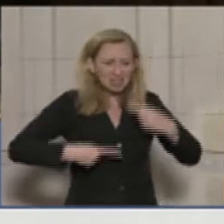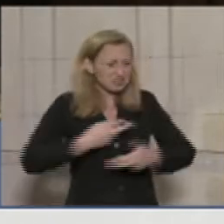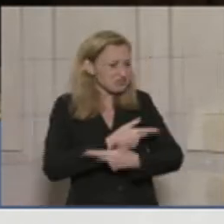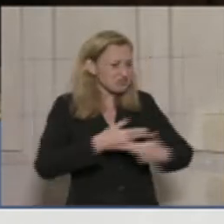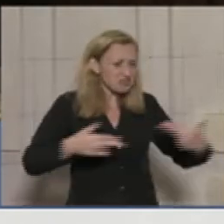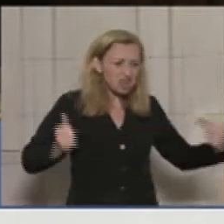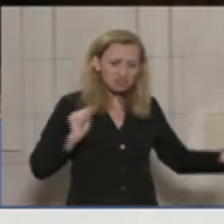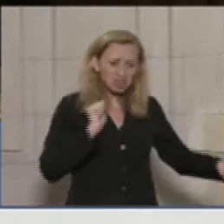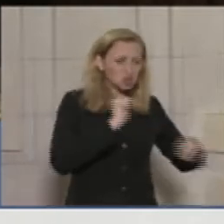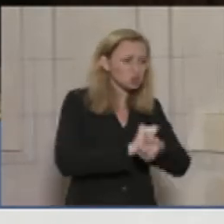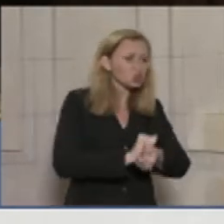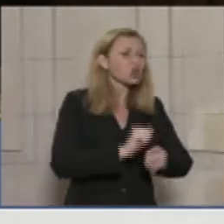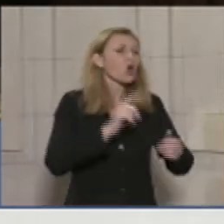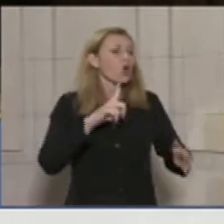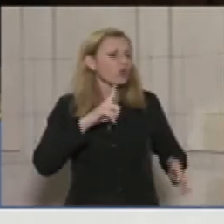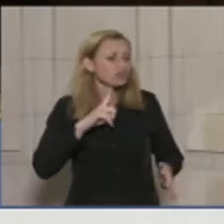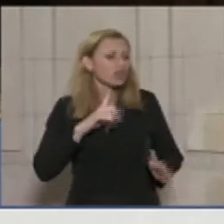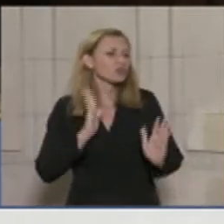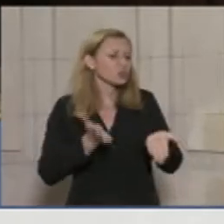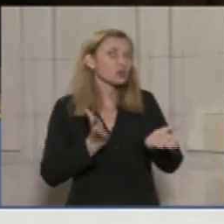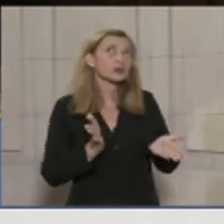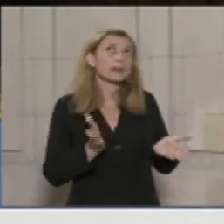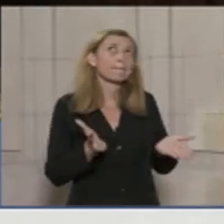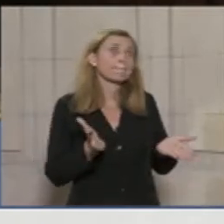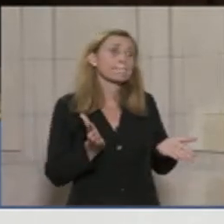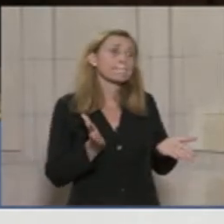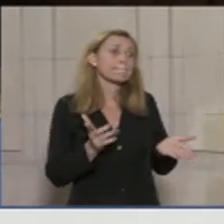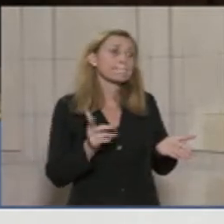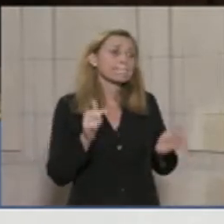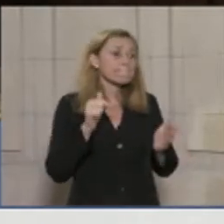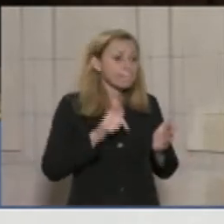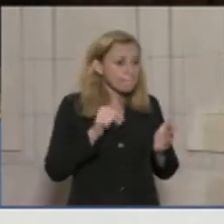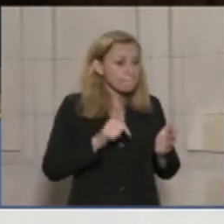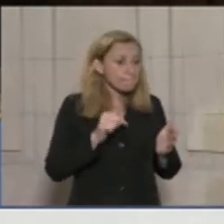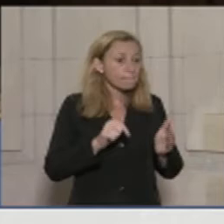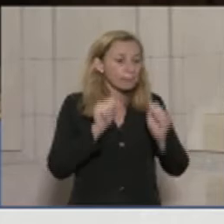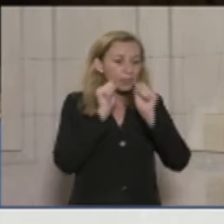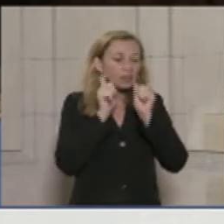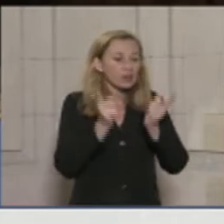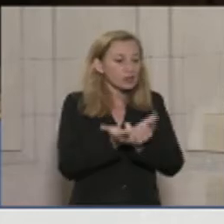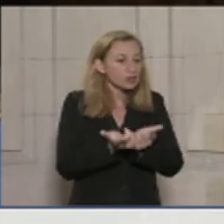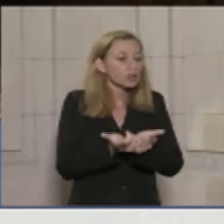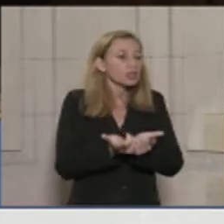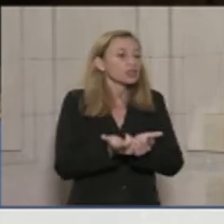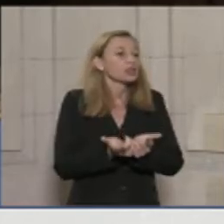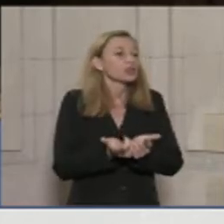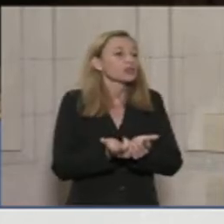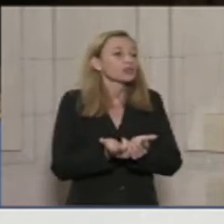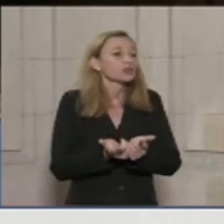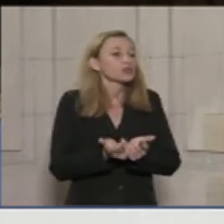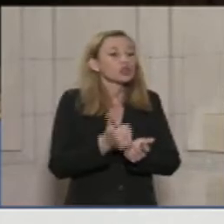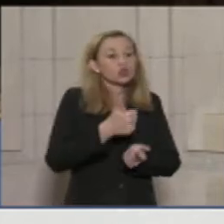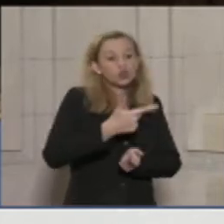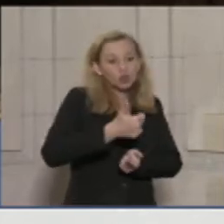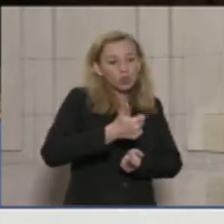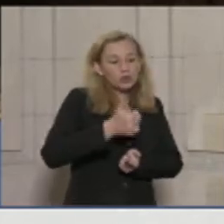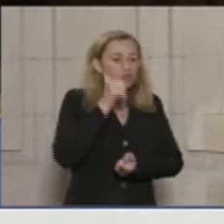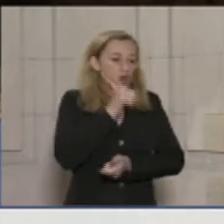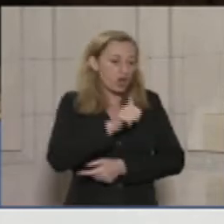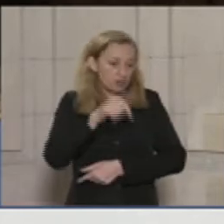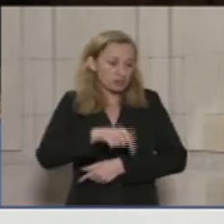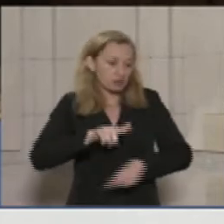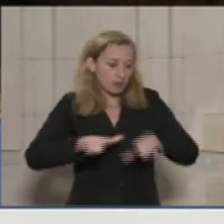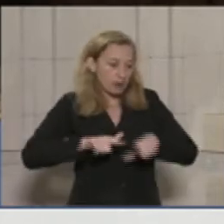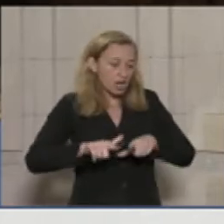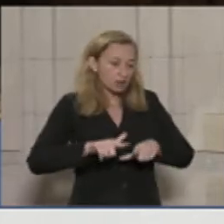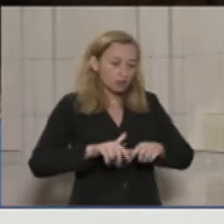debates. Nós temos hoje, aqui na Assembleia Legislativa, uma bancada feminina composta de 12 mulheres.